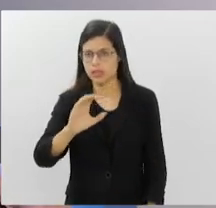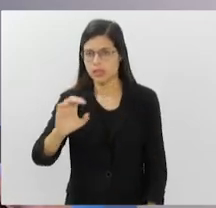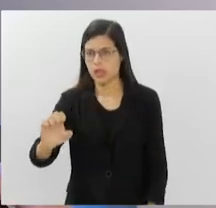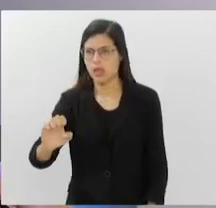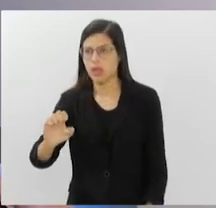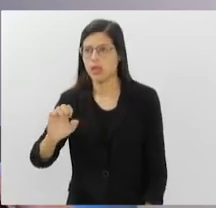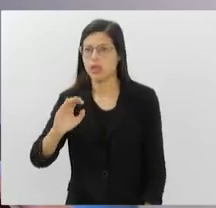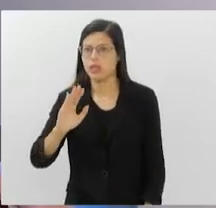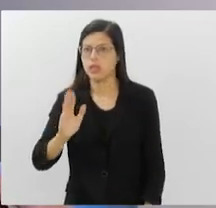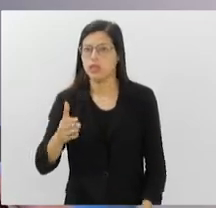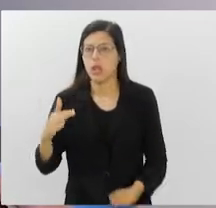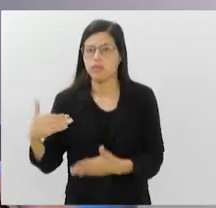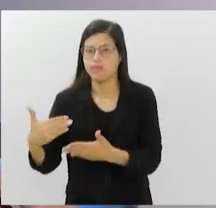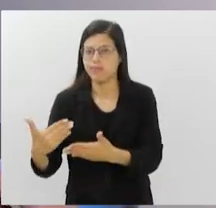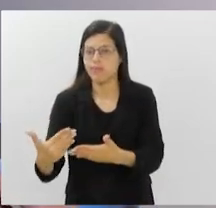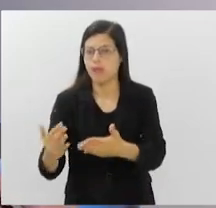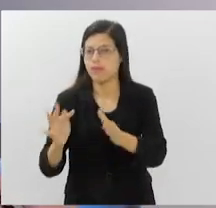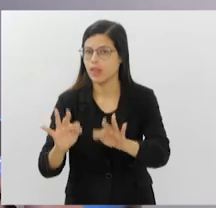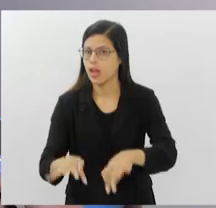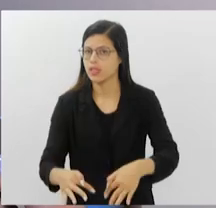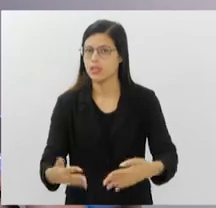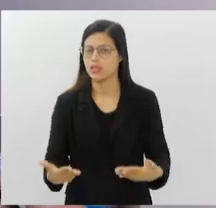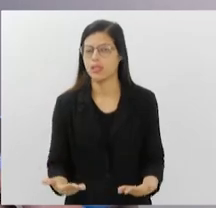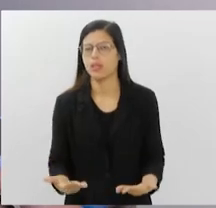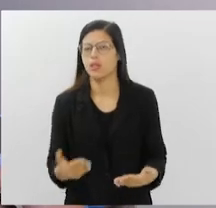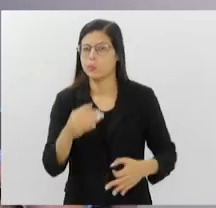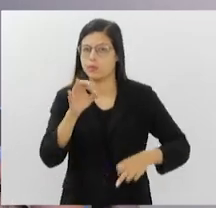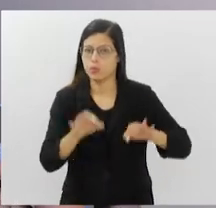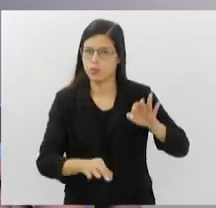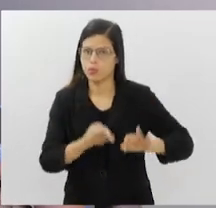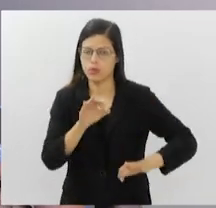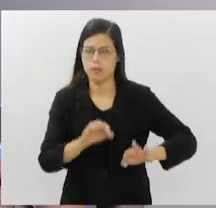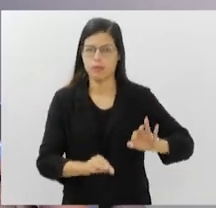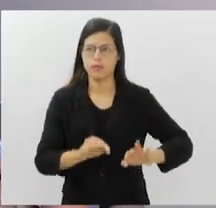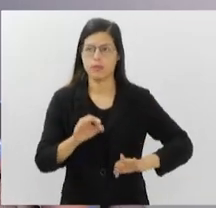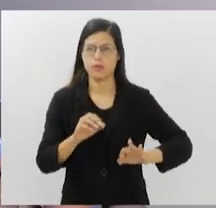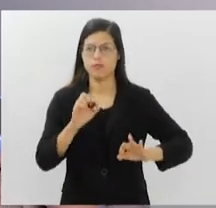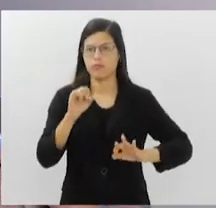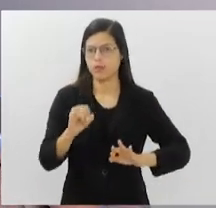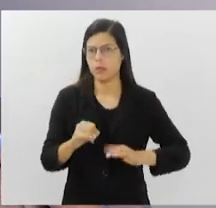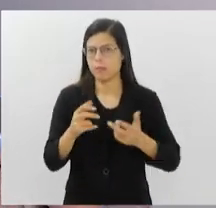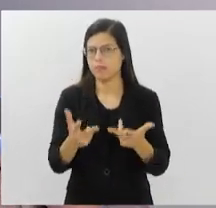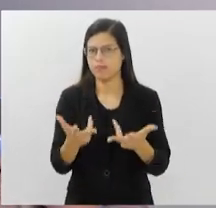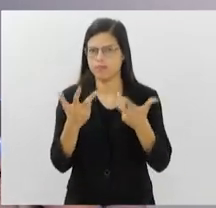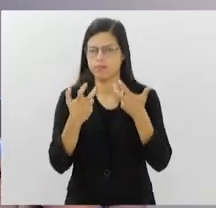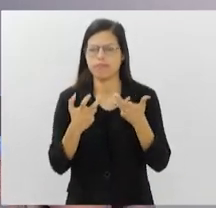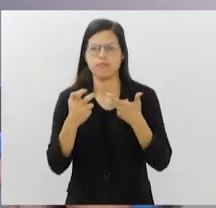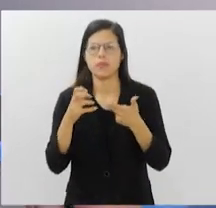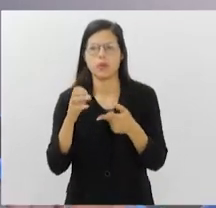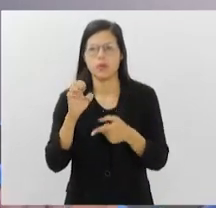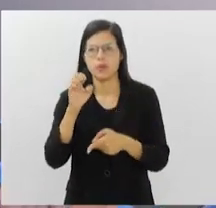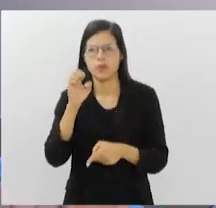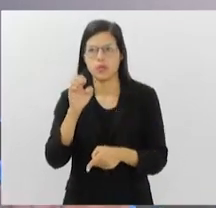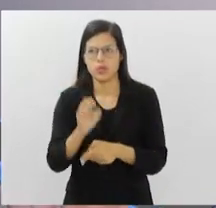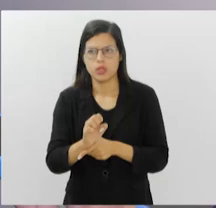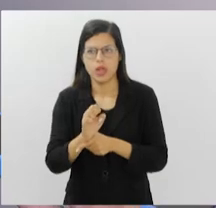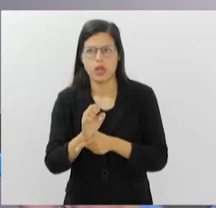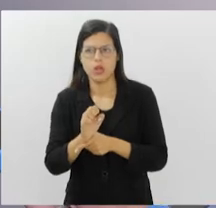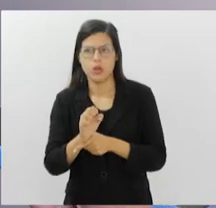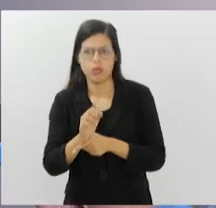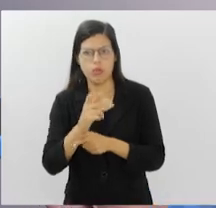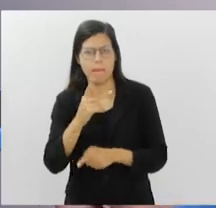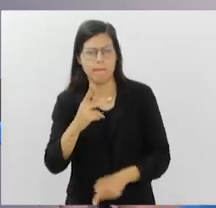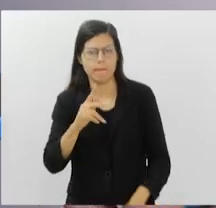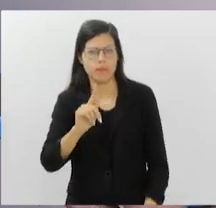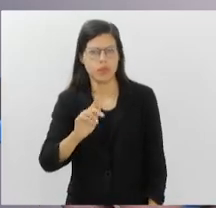está finalizando, já para levar para julgamento. E se constatando que o estado, através da sua PGE, que fala que é